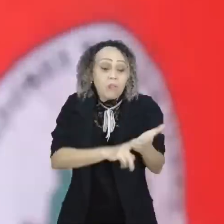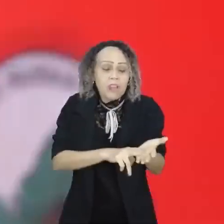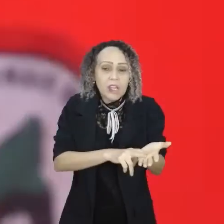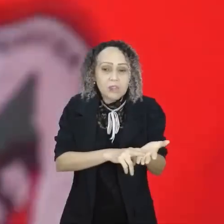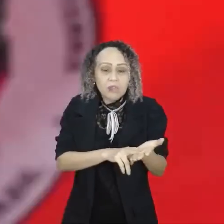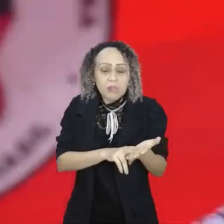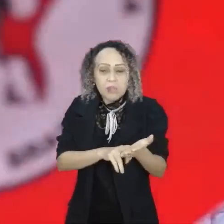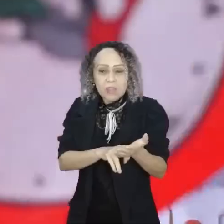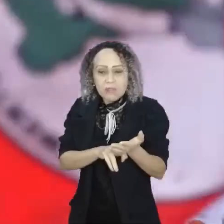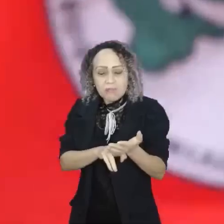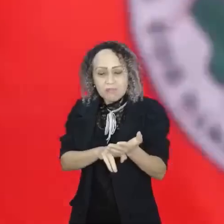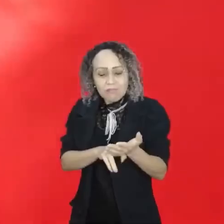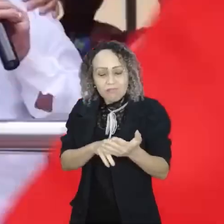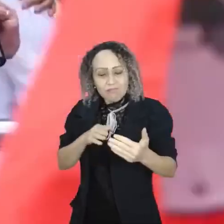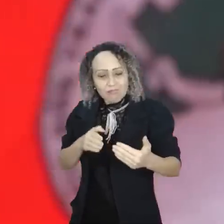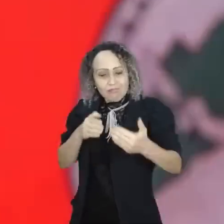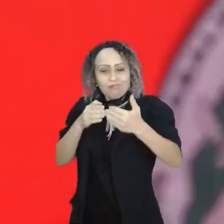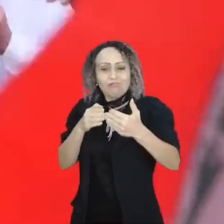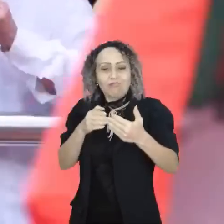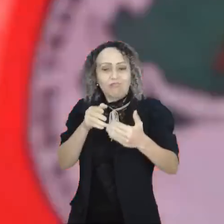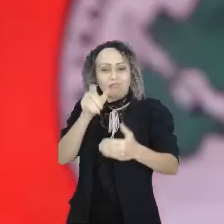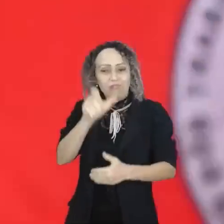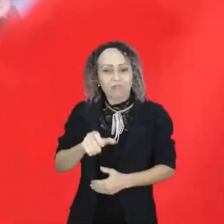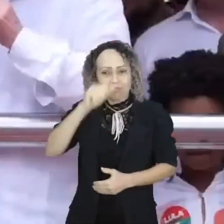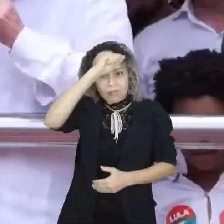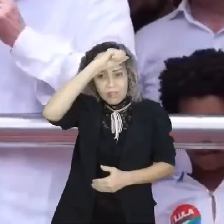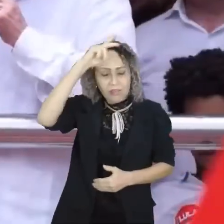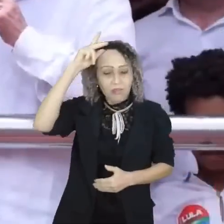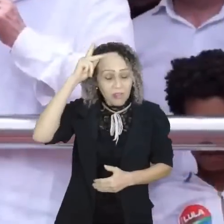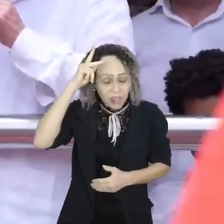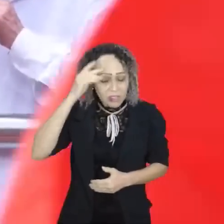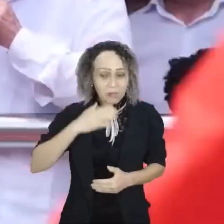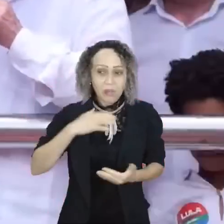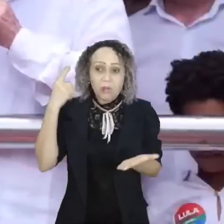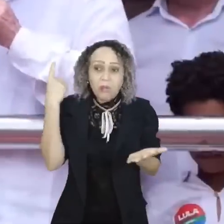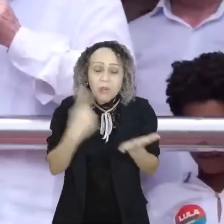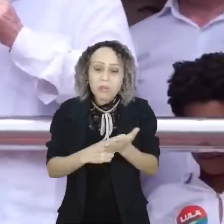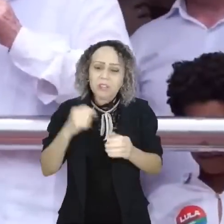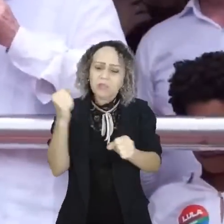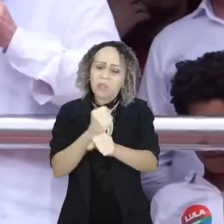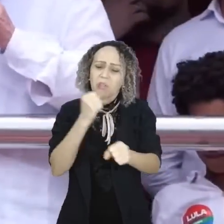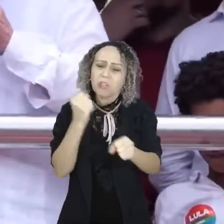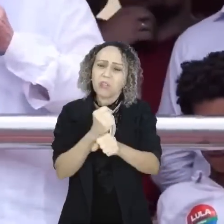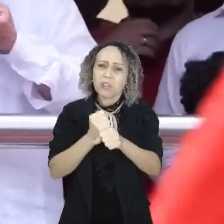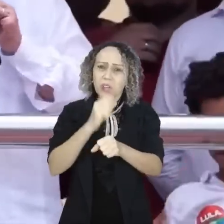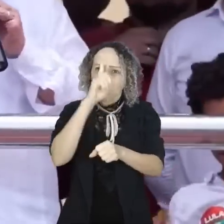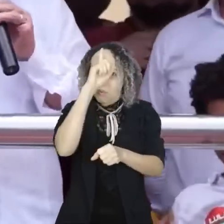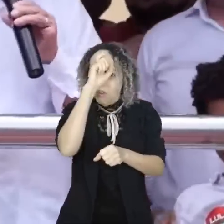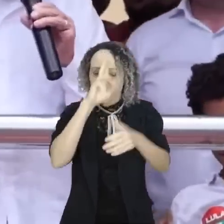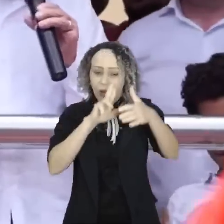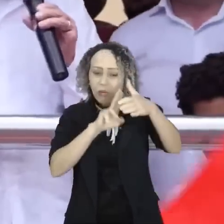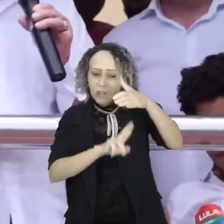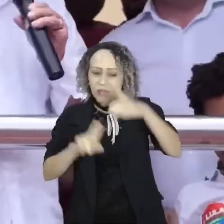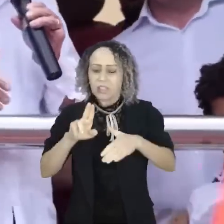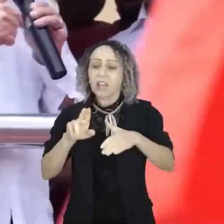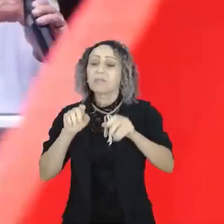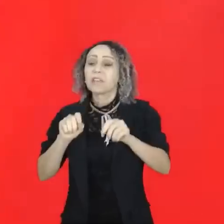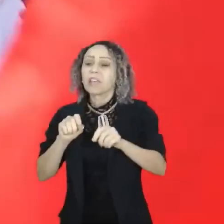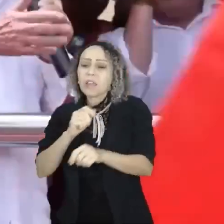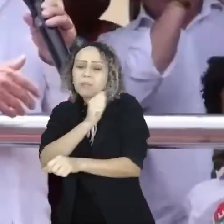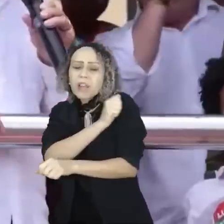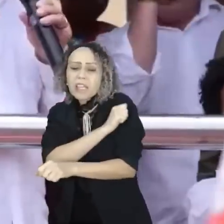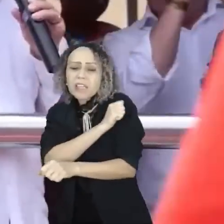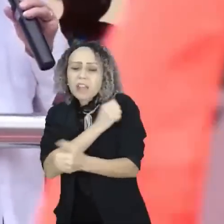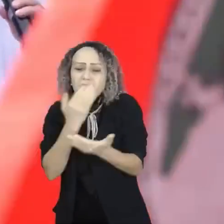prefeito o compromisso de fazer o Hospital Universitário para que eu vi tanto de medicina